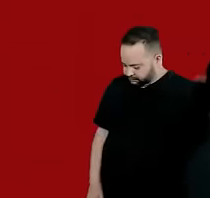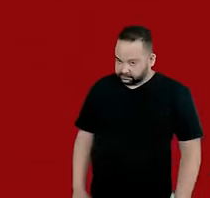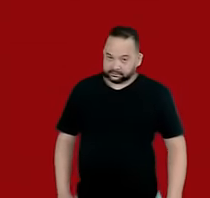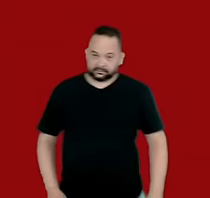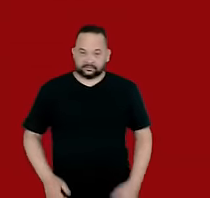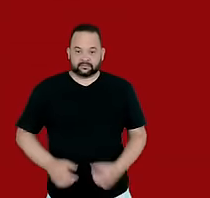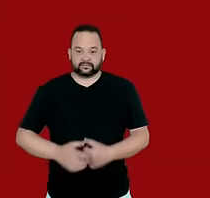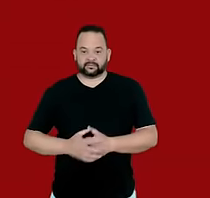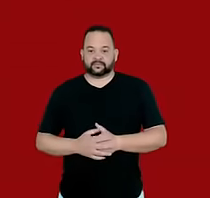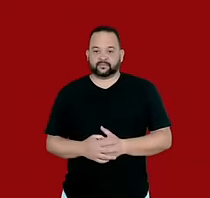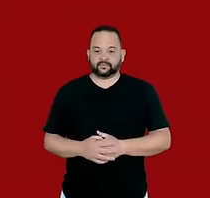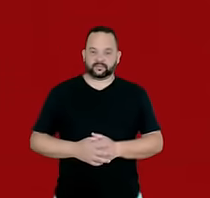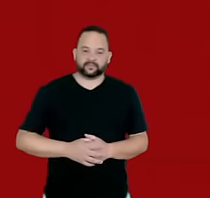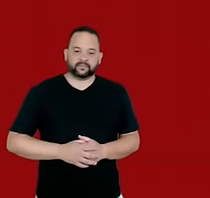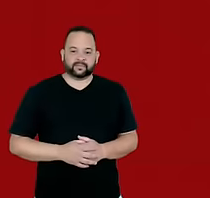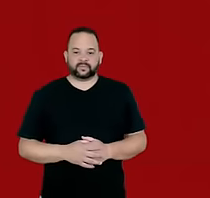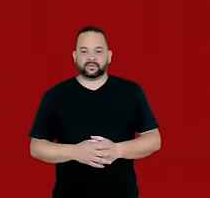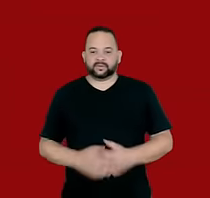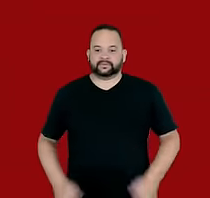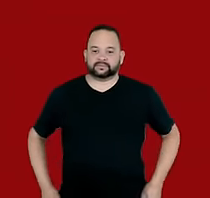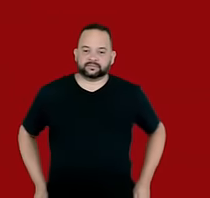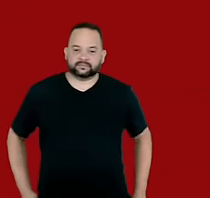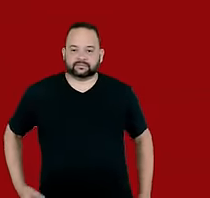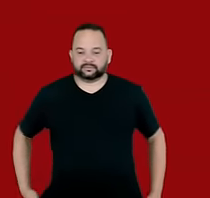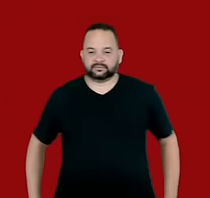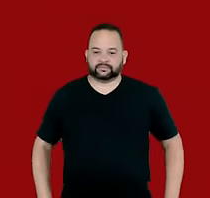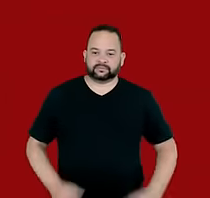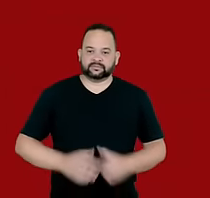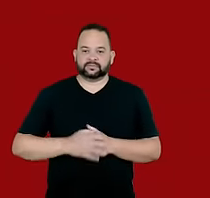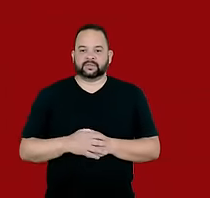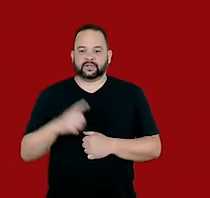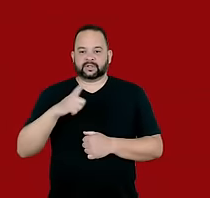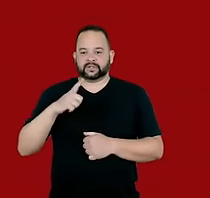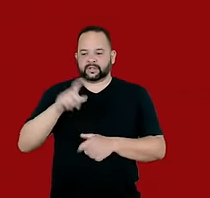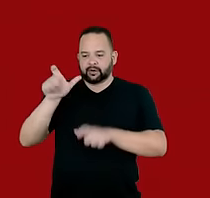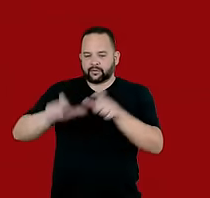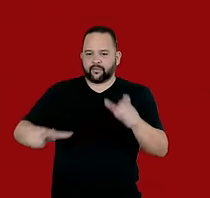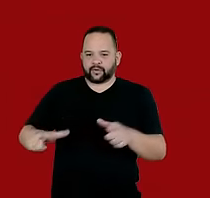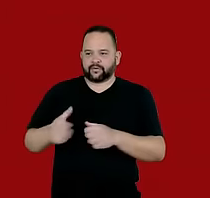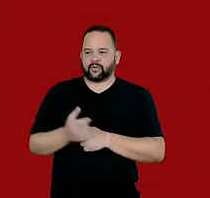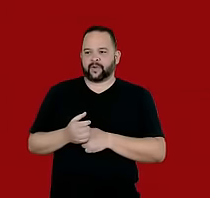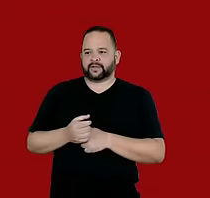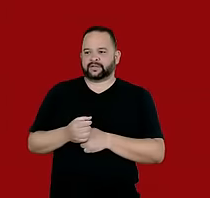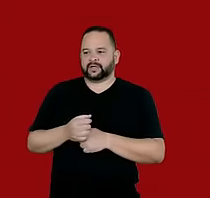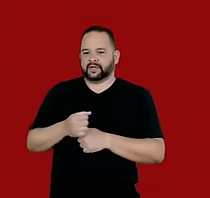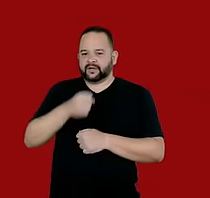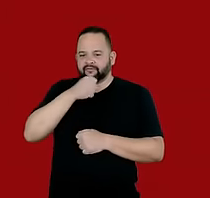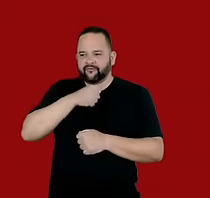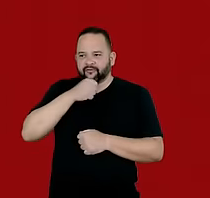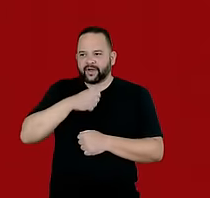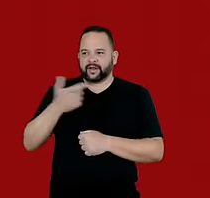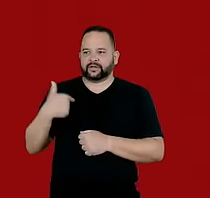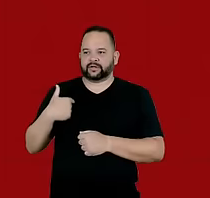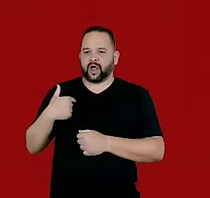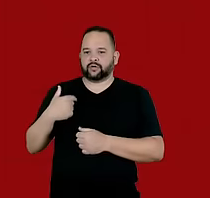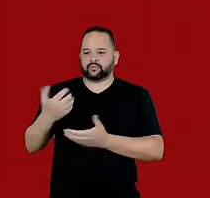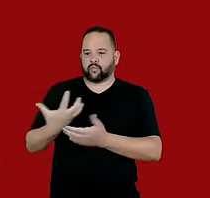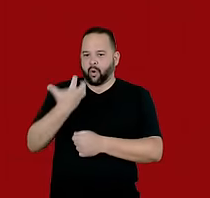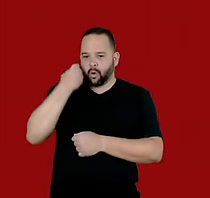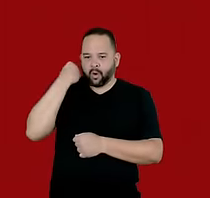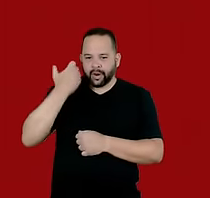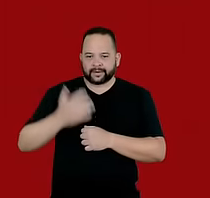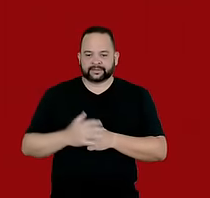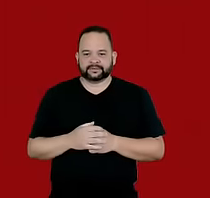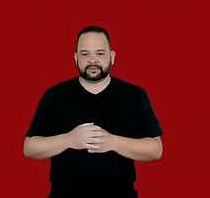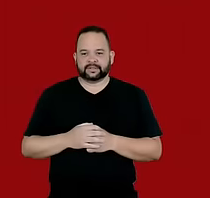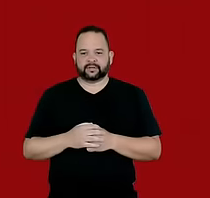de bqu né que é a vontade né da pessoa mais velha de deixar a herança isso a gente também consegue mapear que diminuiu muito e quando a gente pega que